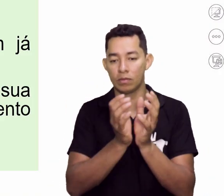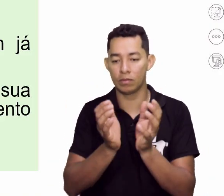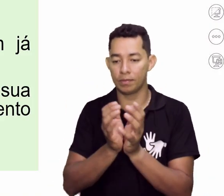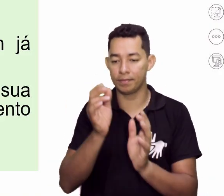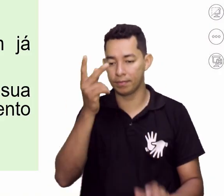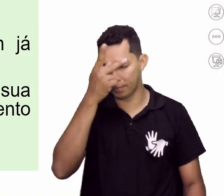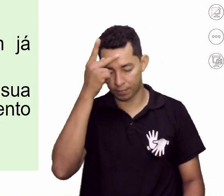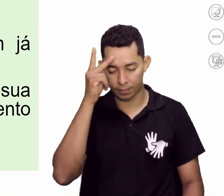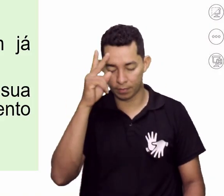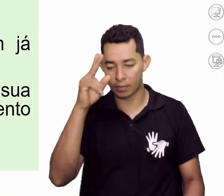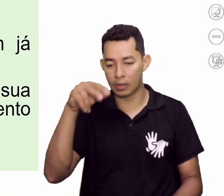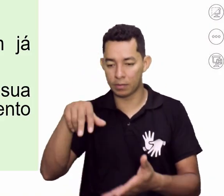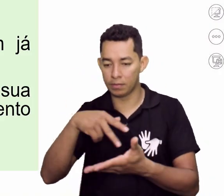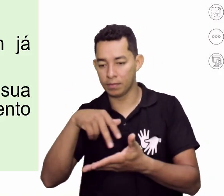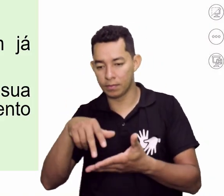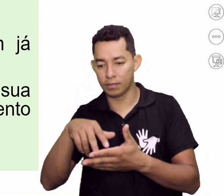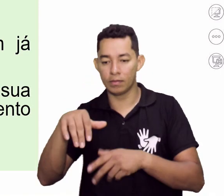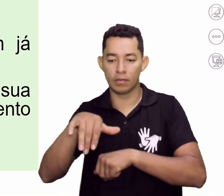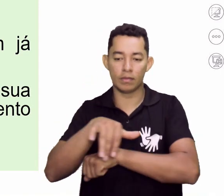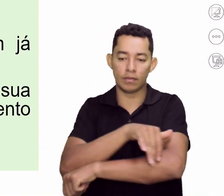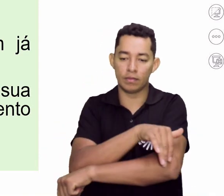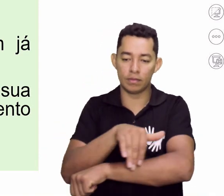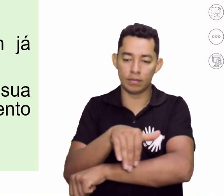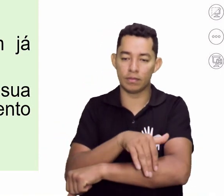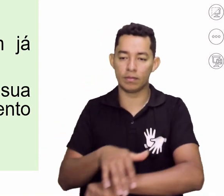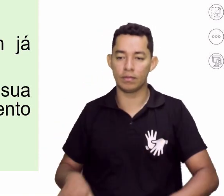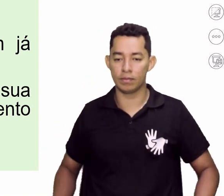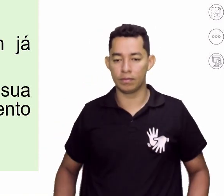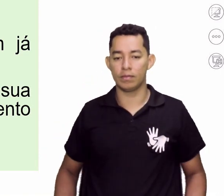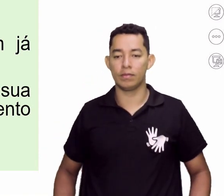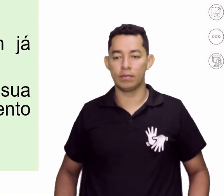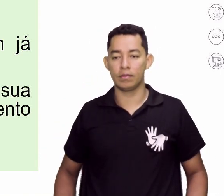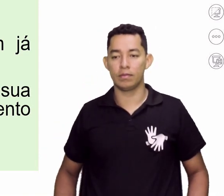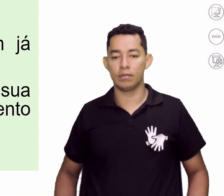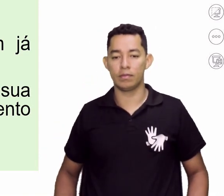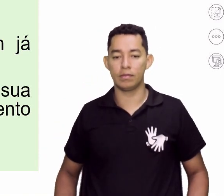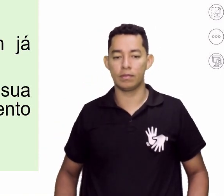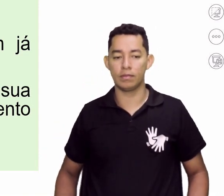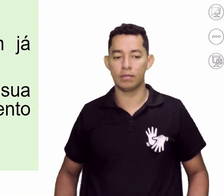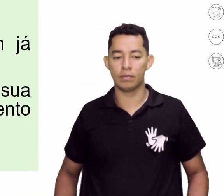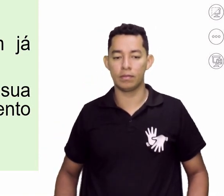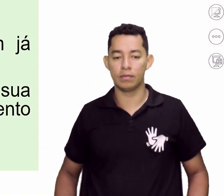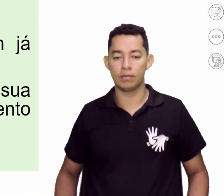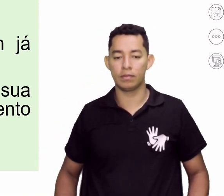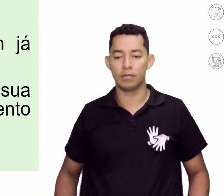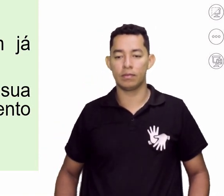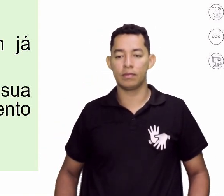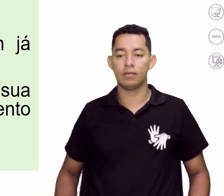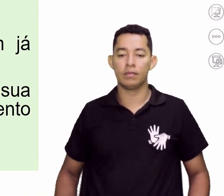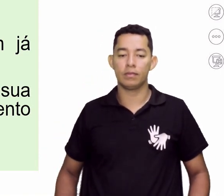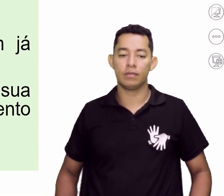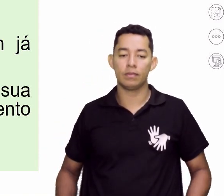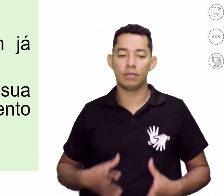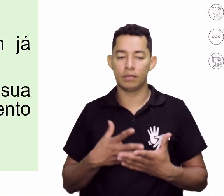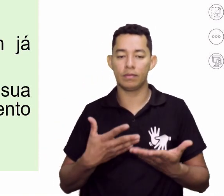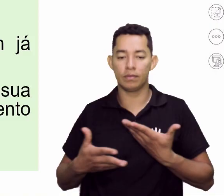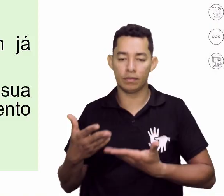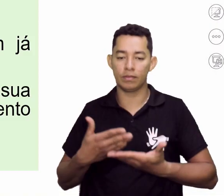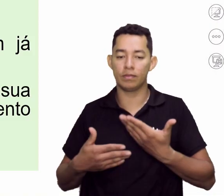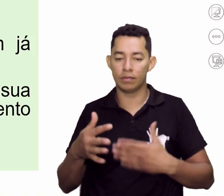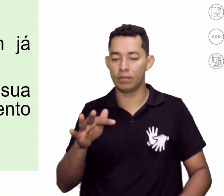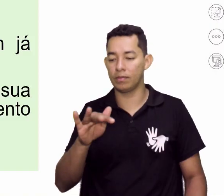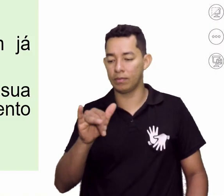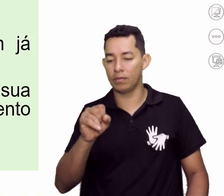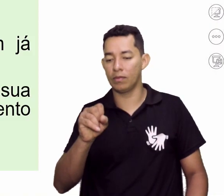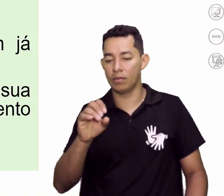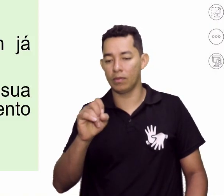na rua, na poeira. Estuda questões relacionadas à fisiologia e anatomia do corpo